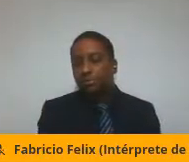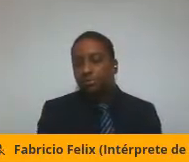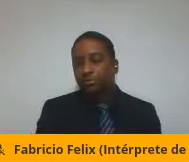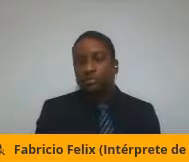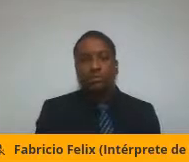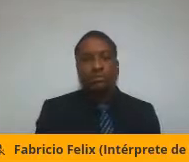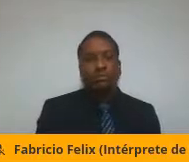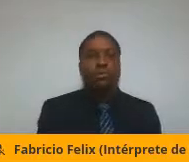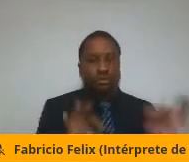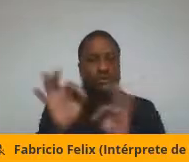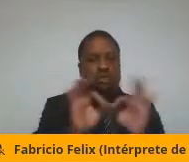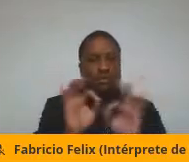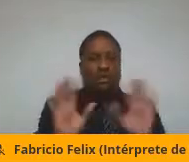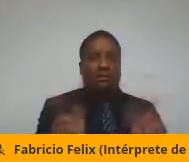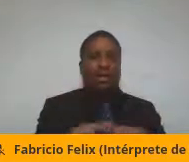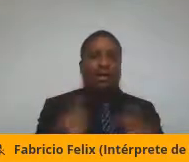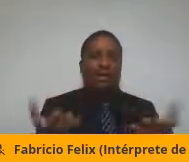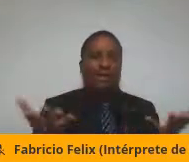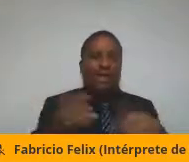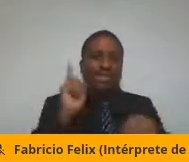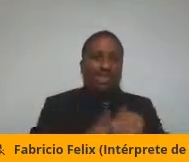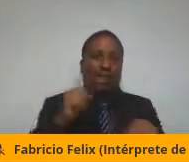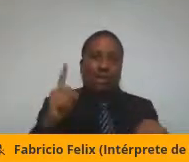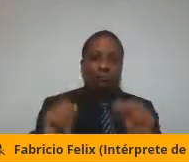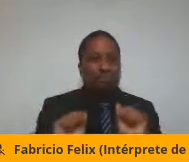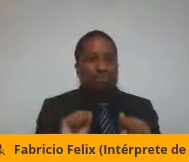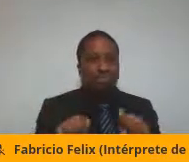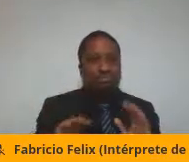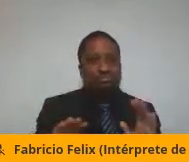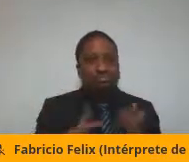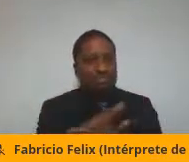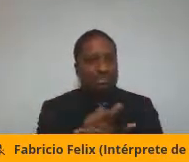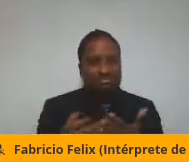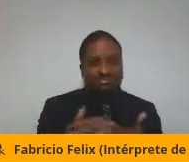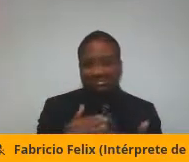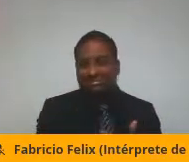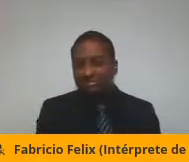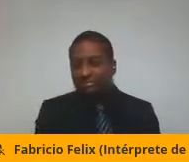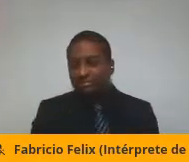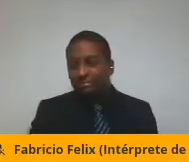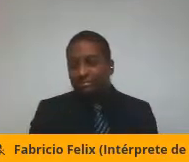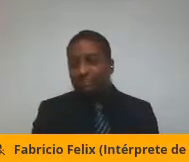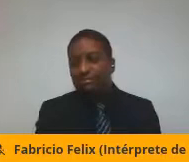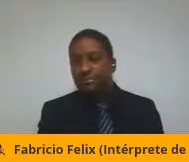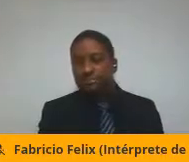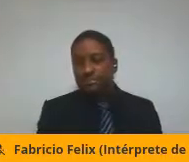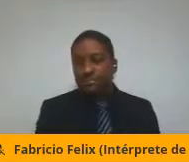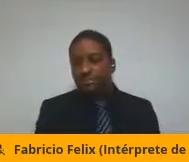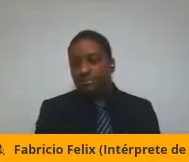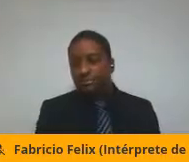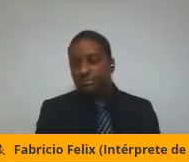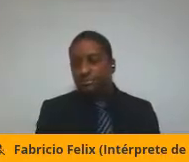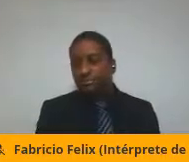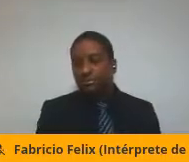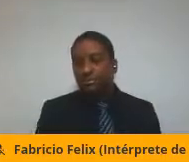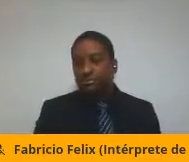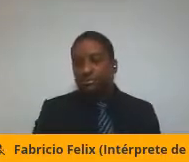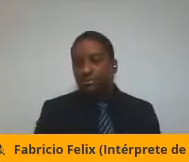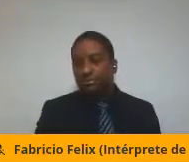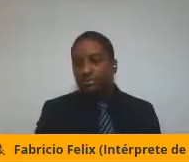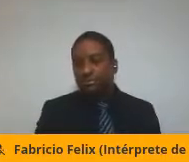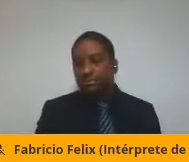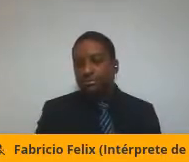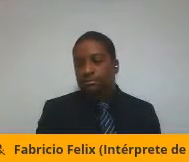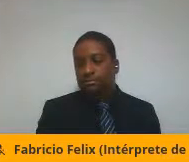né? A gente fica fora. Eu vou mostrar aqui porque fugiu já do local. Esse que eu vou mostrar para vocês é uma forma de